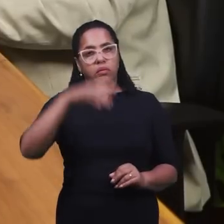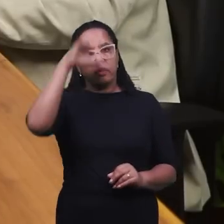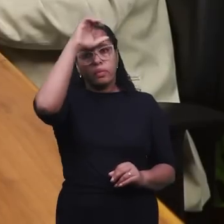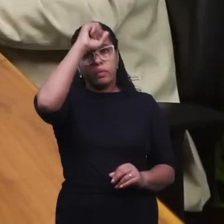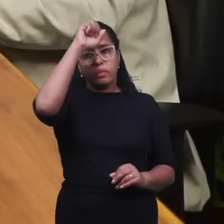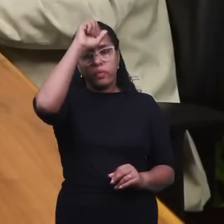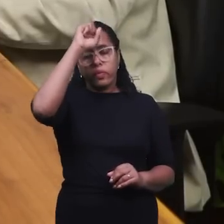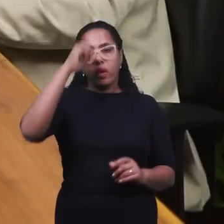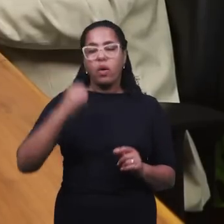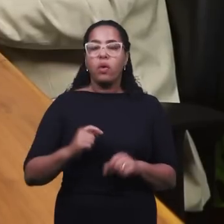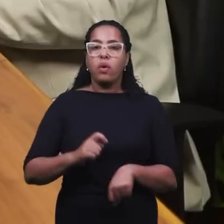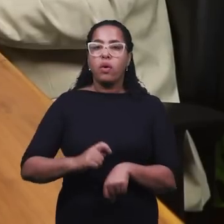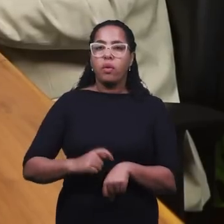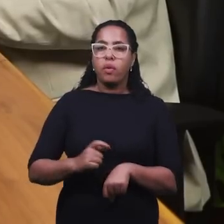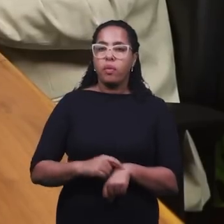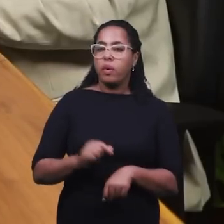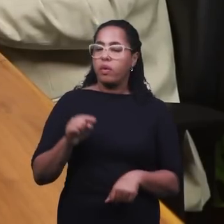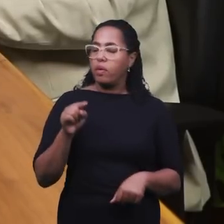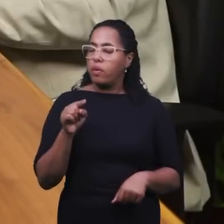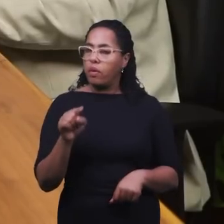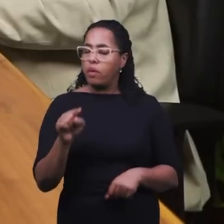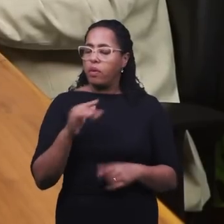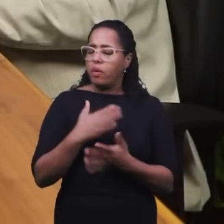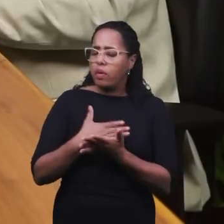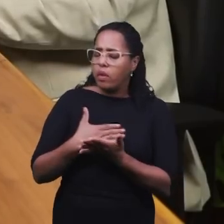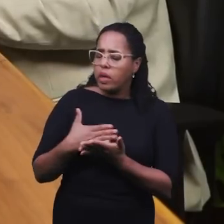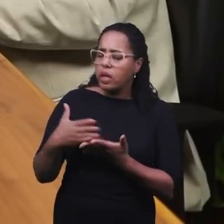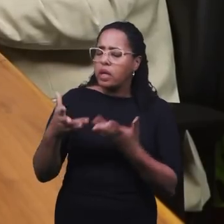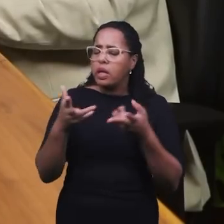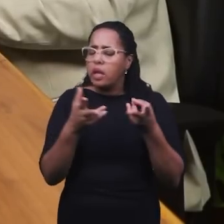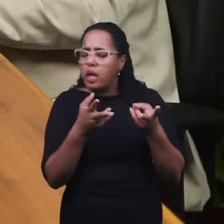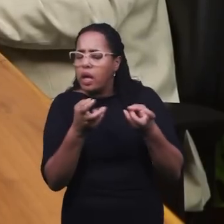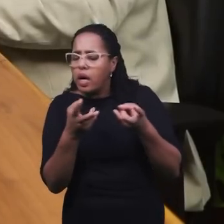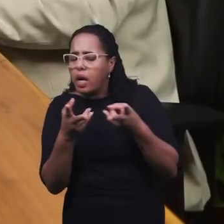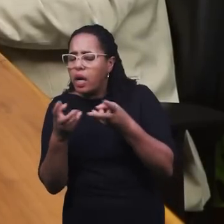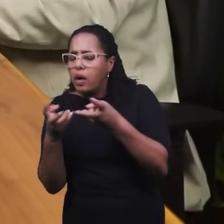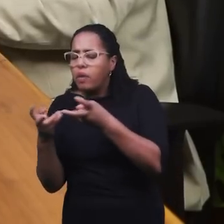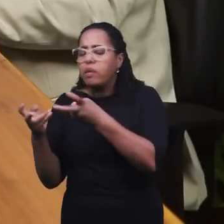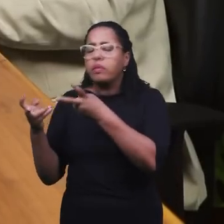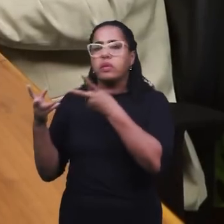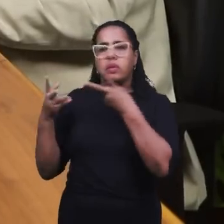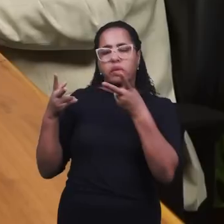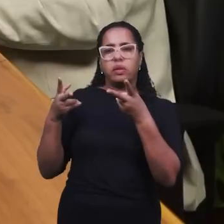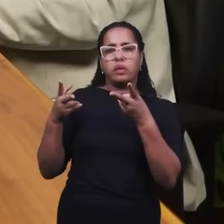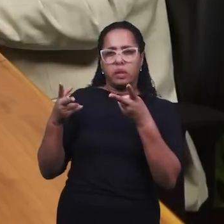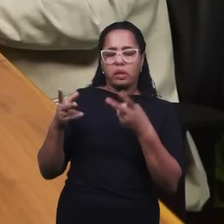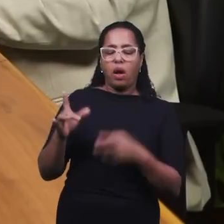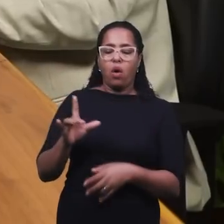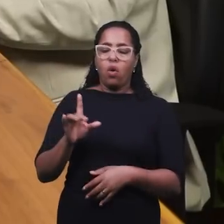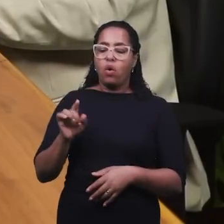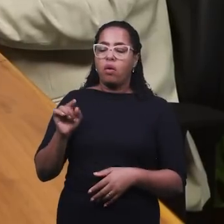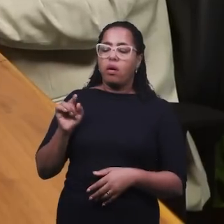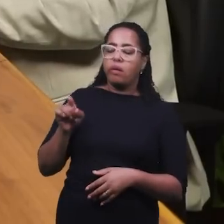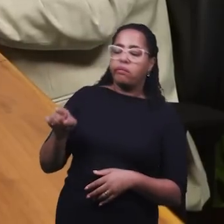acertos. Isso nós aprendemos quando aplicamos na igreja a doutrina de